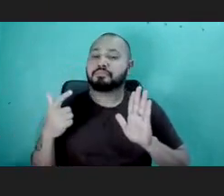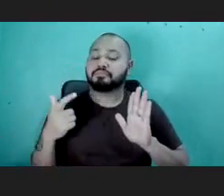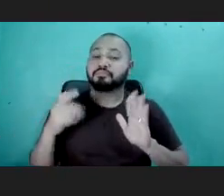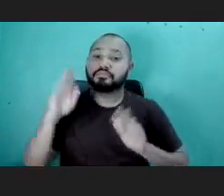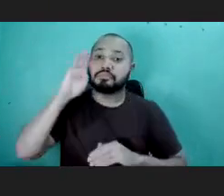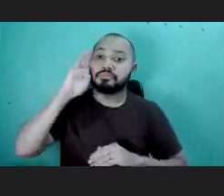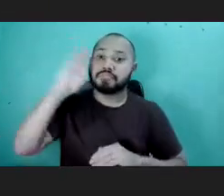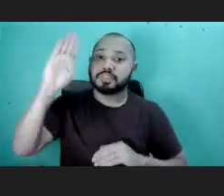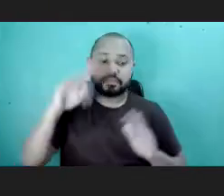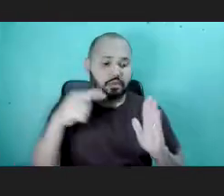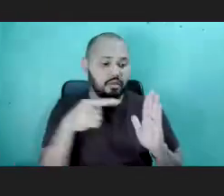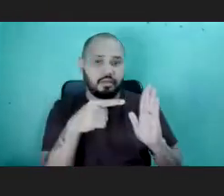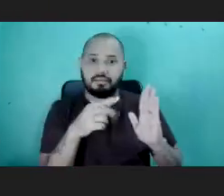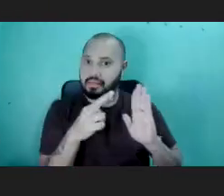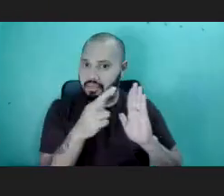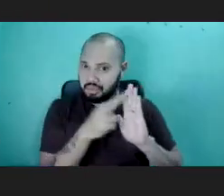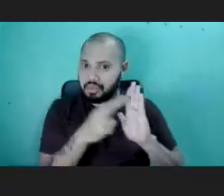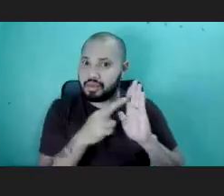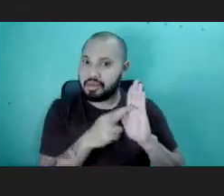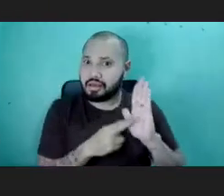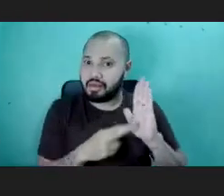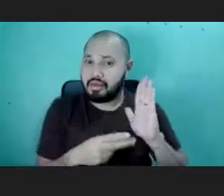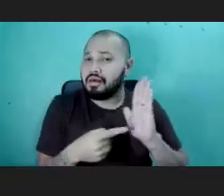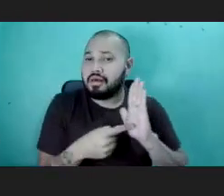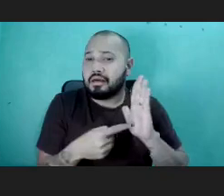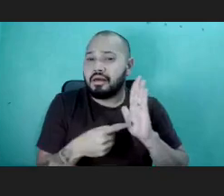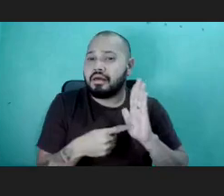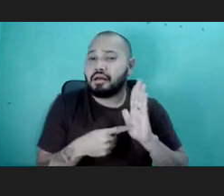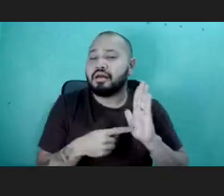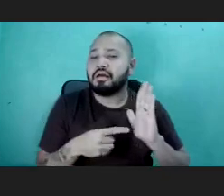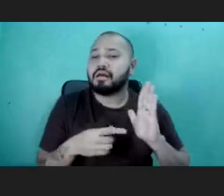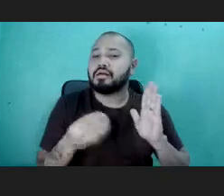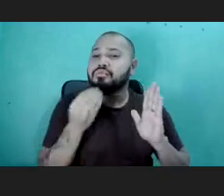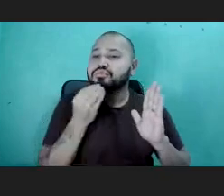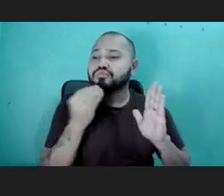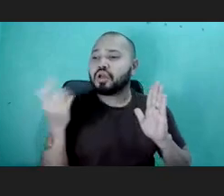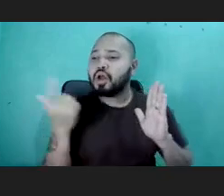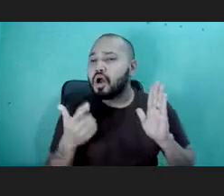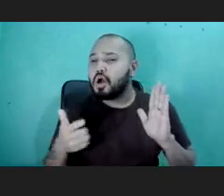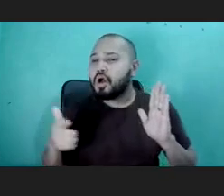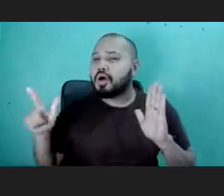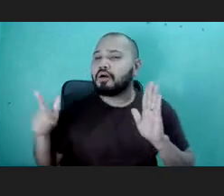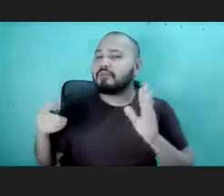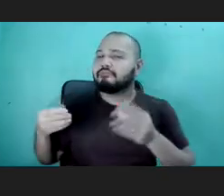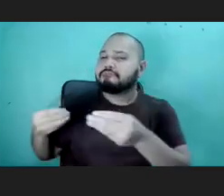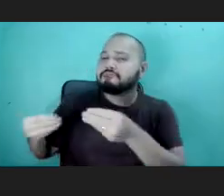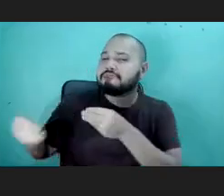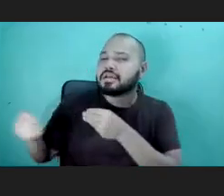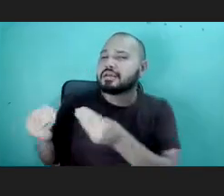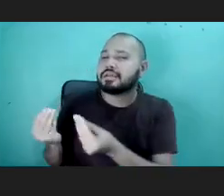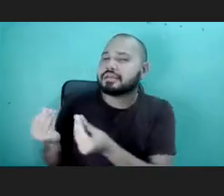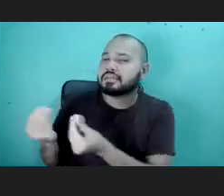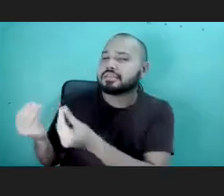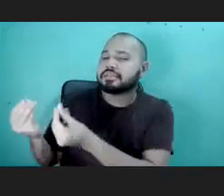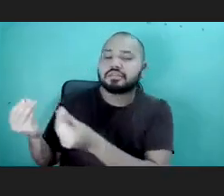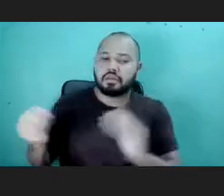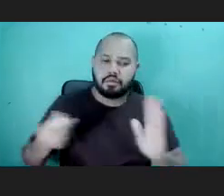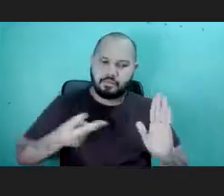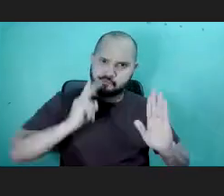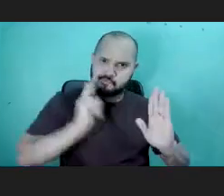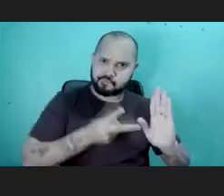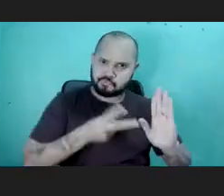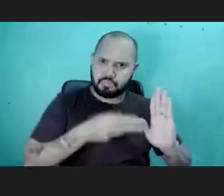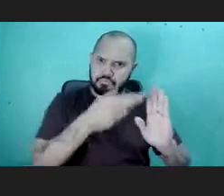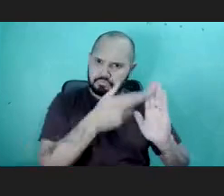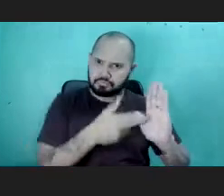regra é que ela não abre espaço para sensibilidade. Então, eu me prendo naquele discurso que me diz o tempo todo o que eu deveria